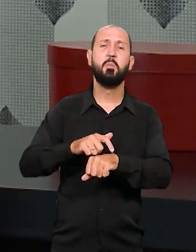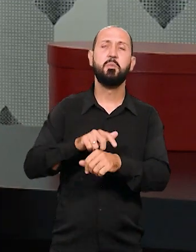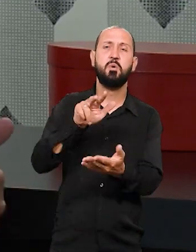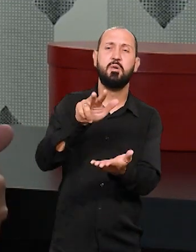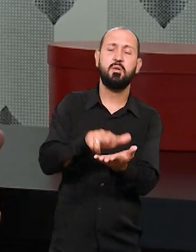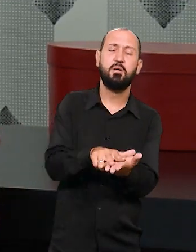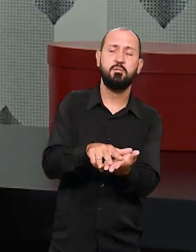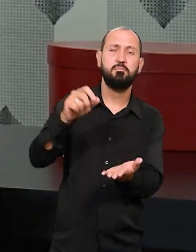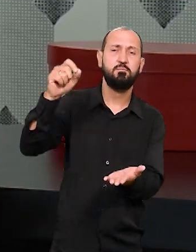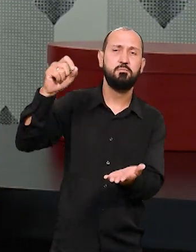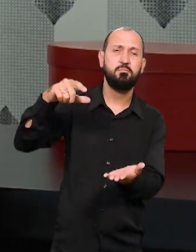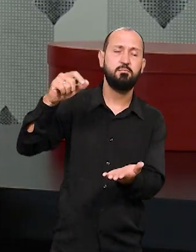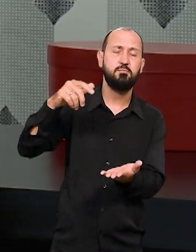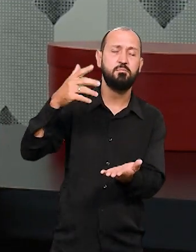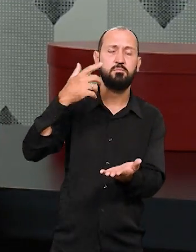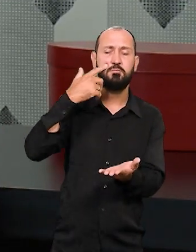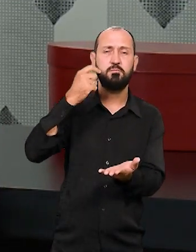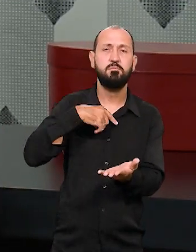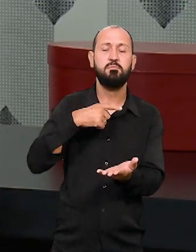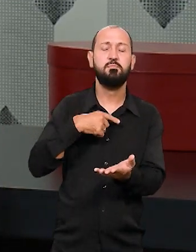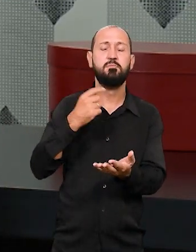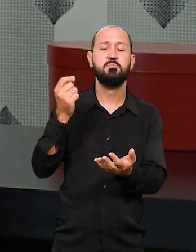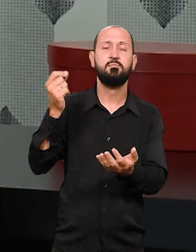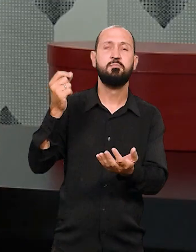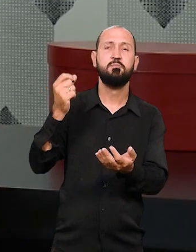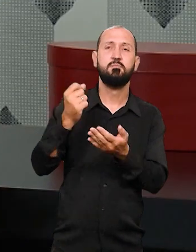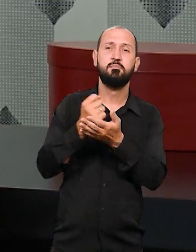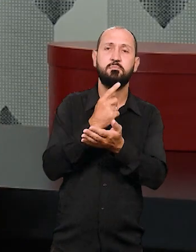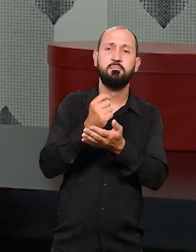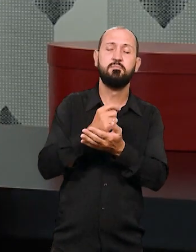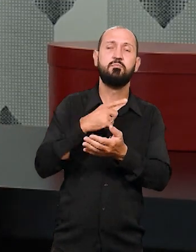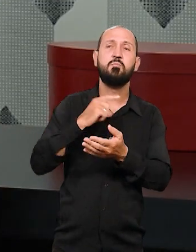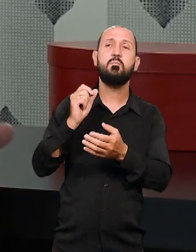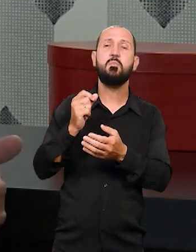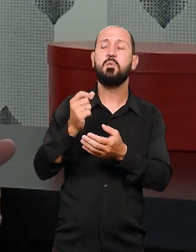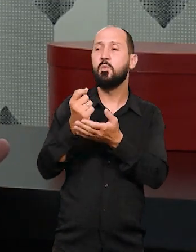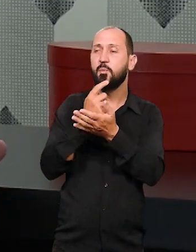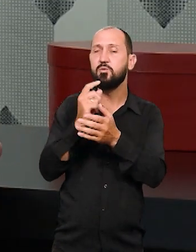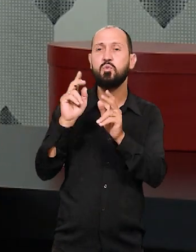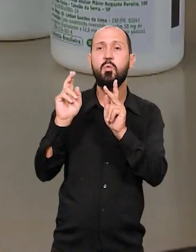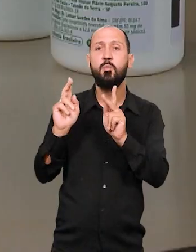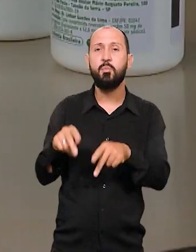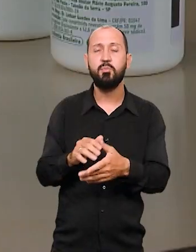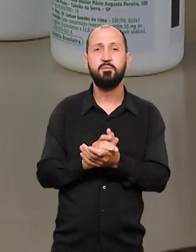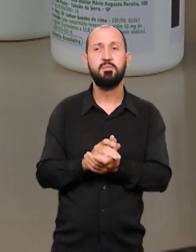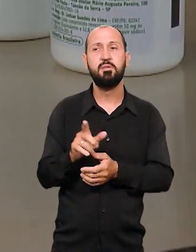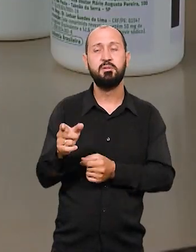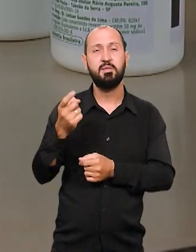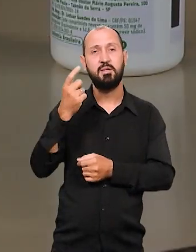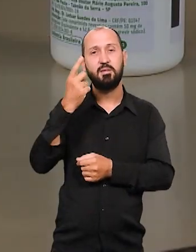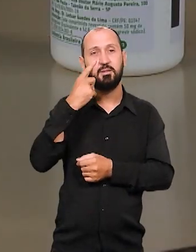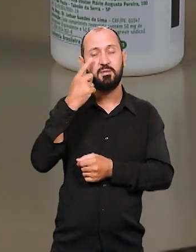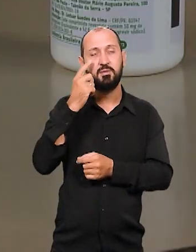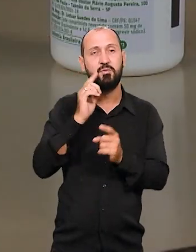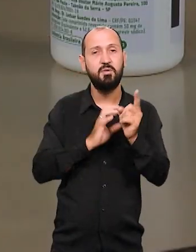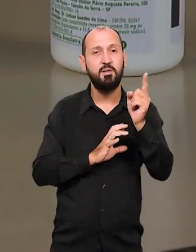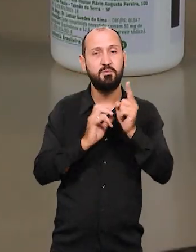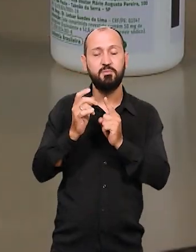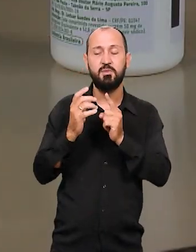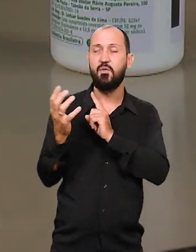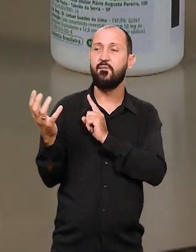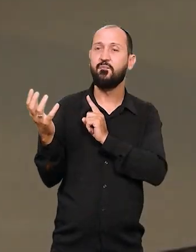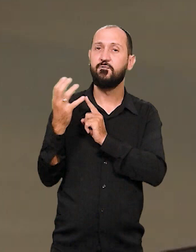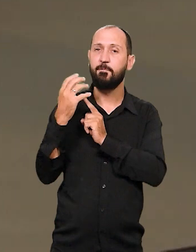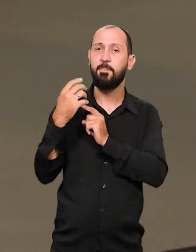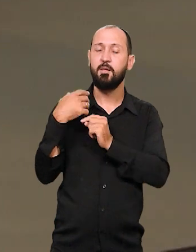numa dessas internações, eu tive que tomar uma medicação que só tinha no hospital público. E foi lá que a dura realidade da